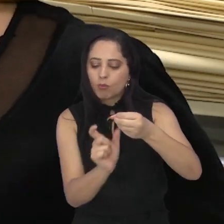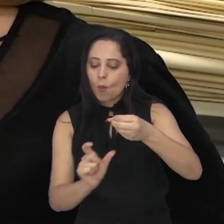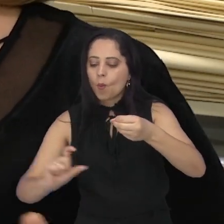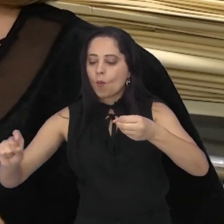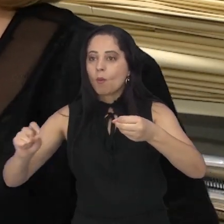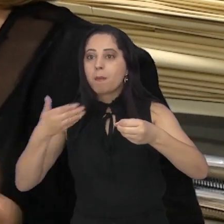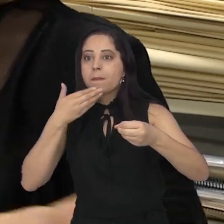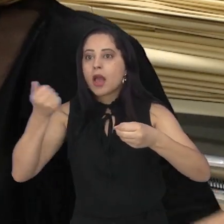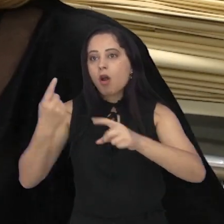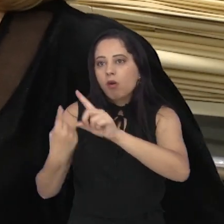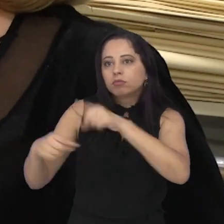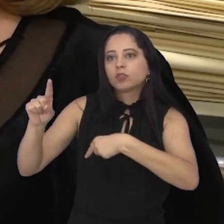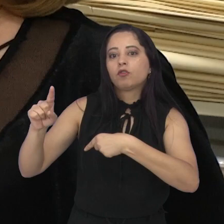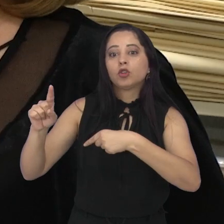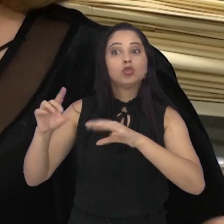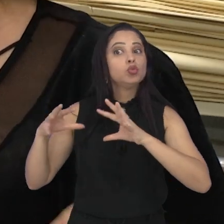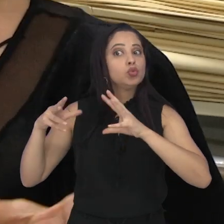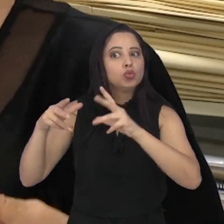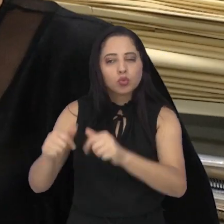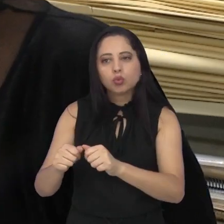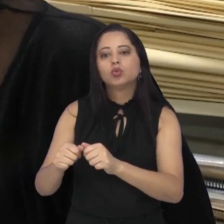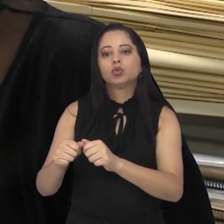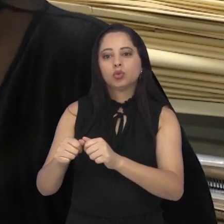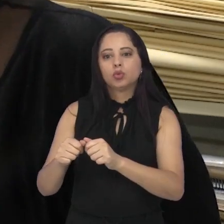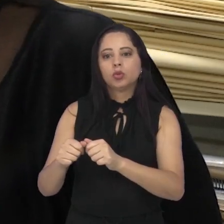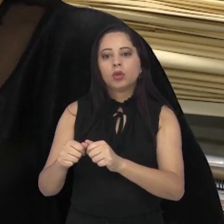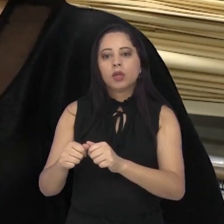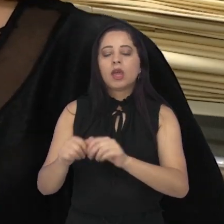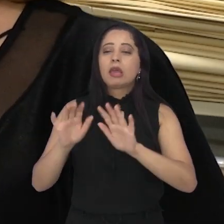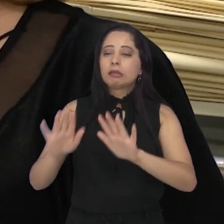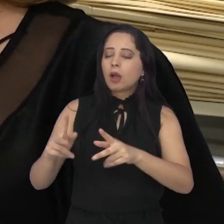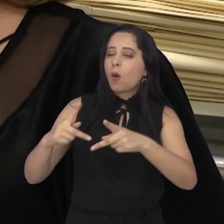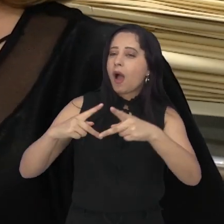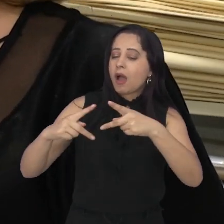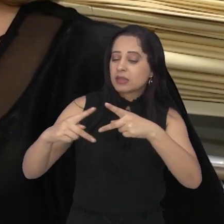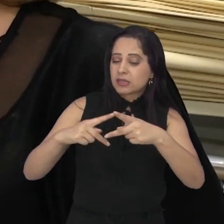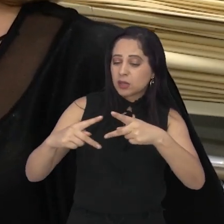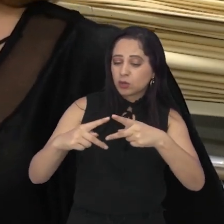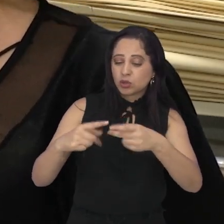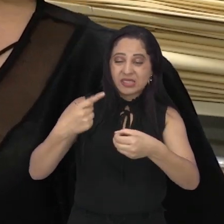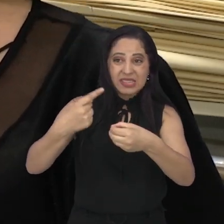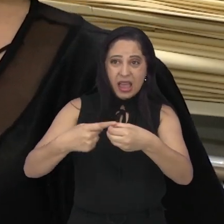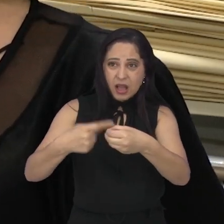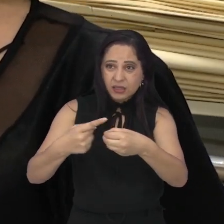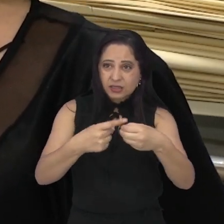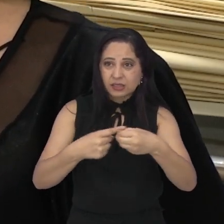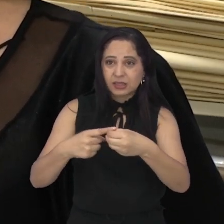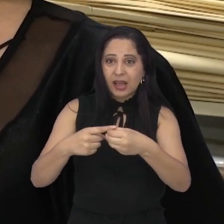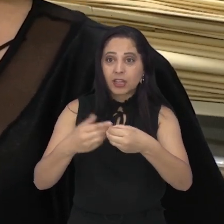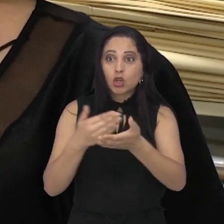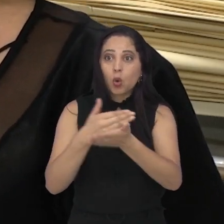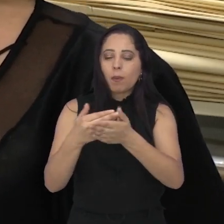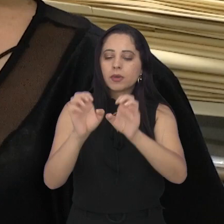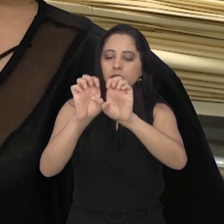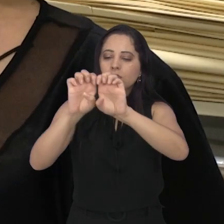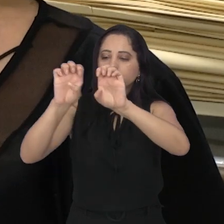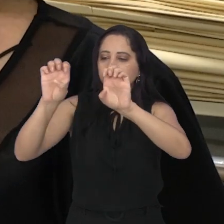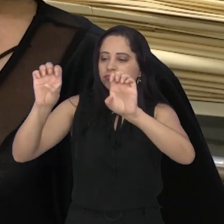essas questões de urbanização e saneamento. E isso faz com que a cidade tivesse, né,